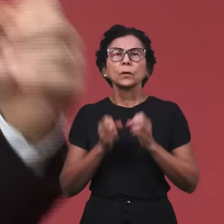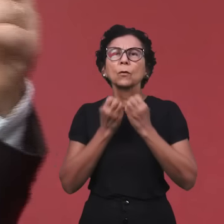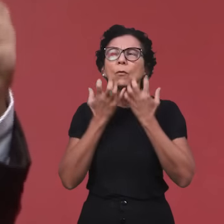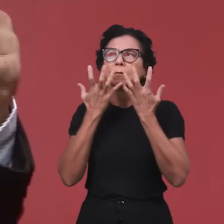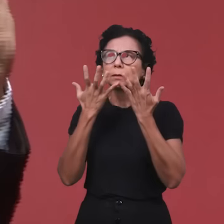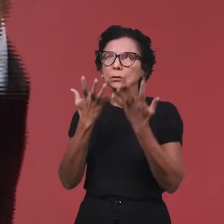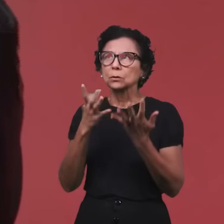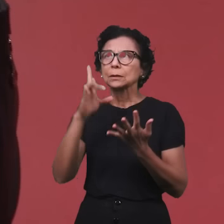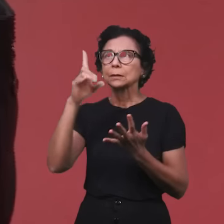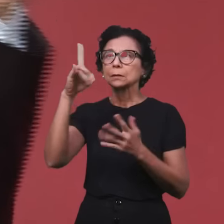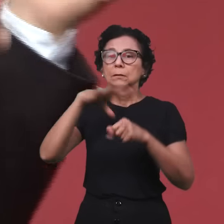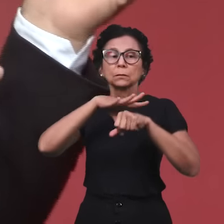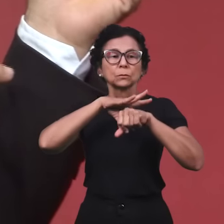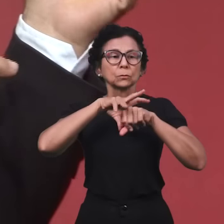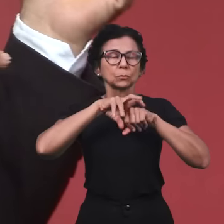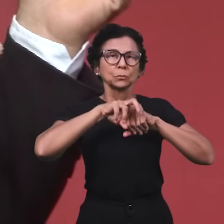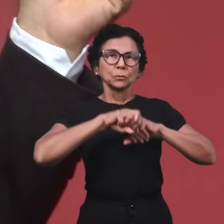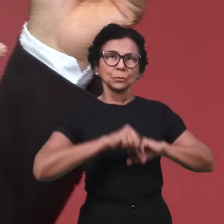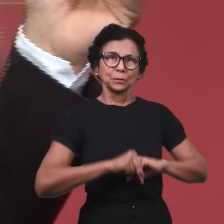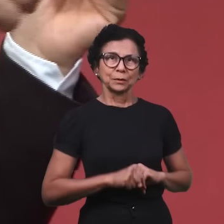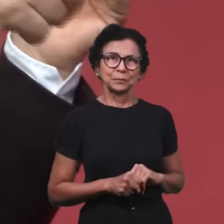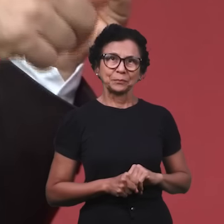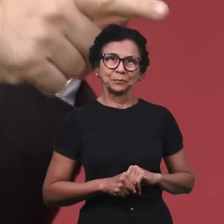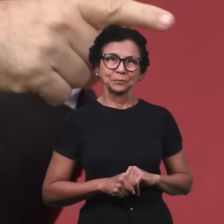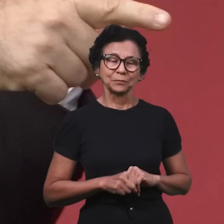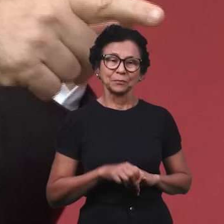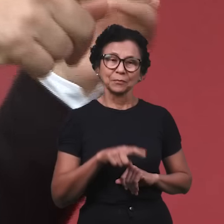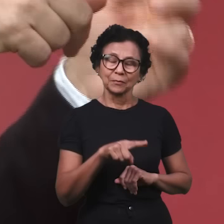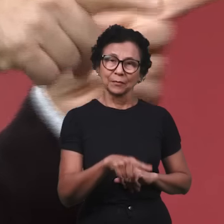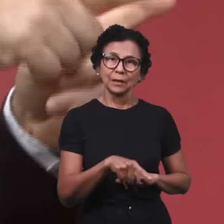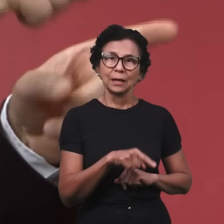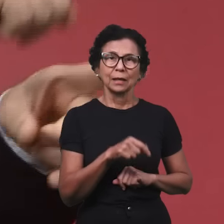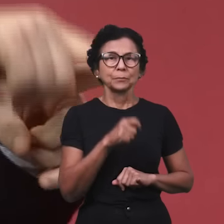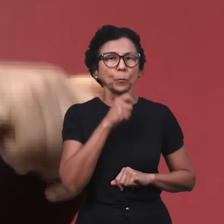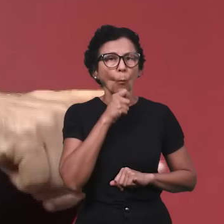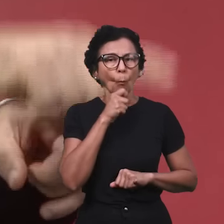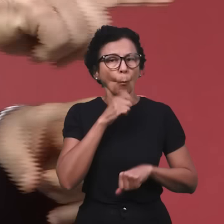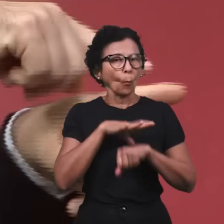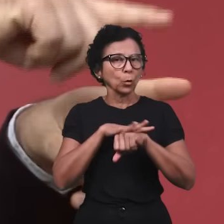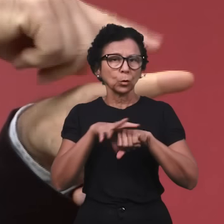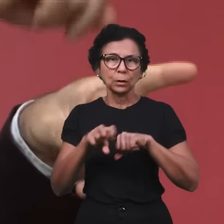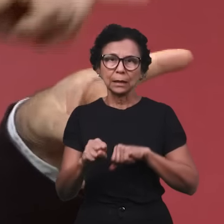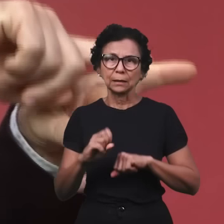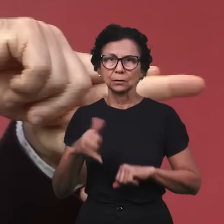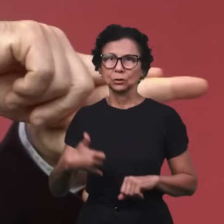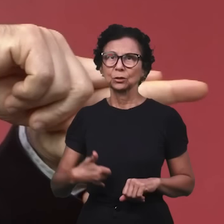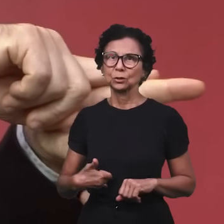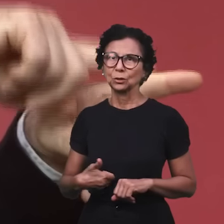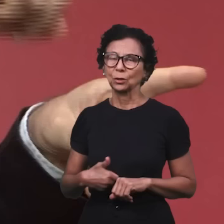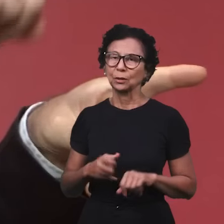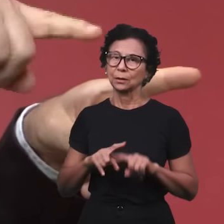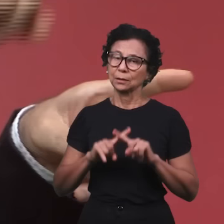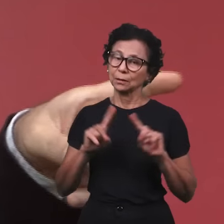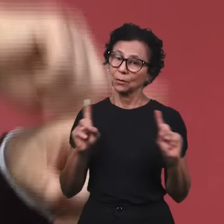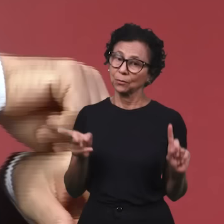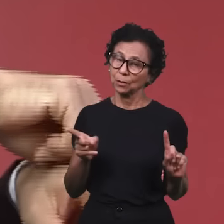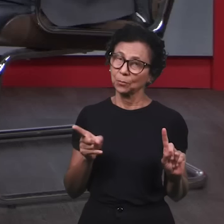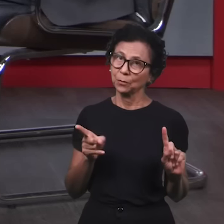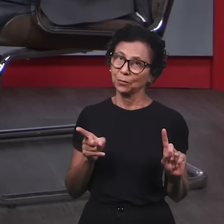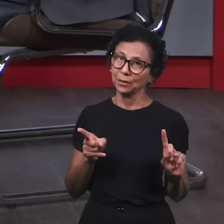Deus cura. Ou seja, ele não estava curado. Aí nós vemos que o dom ele sempre vai pela medida da fé.